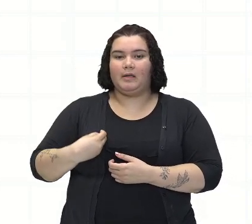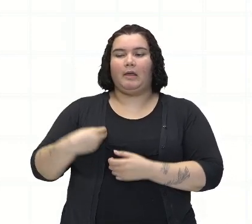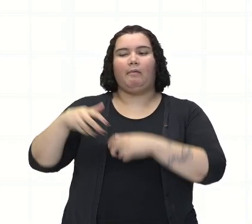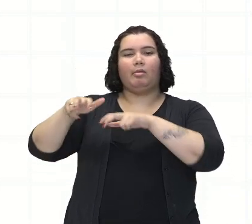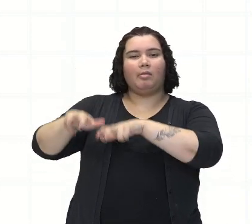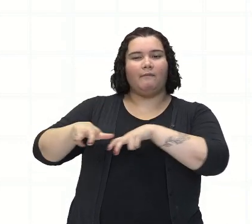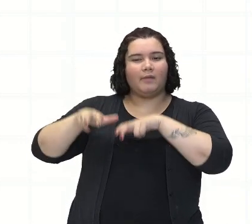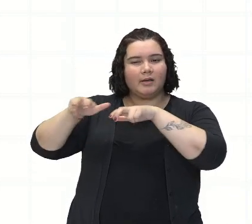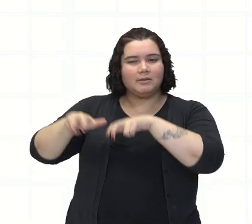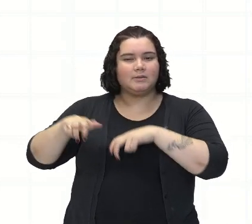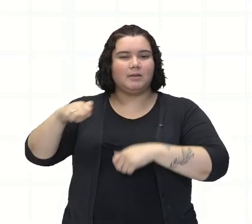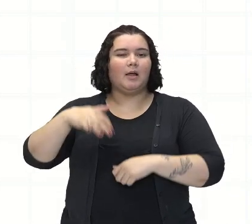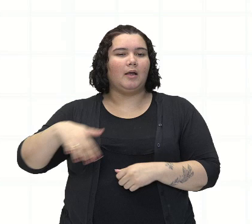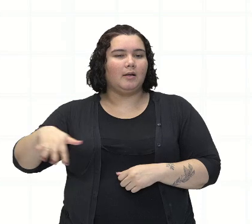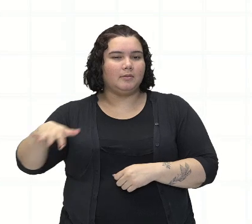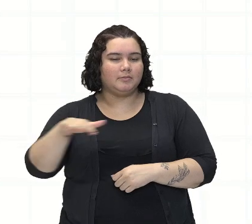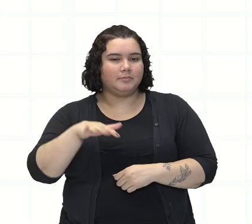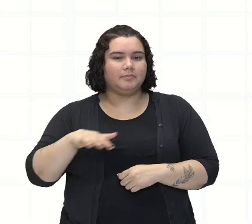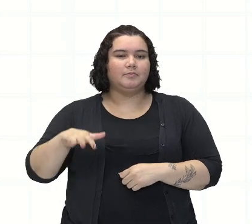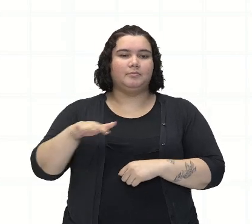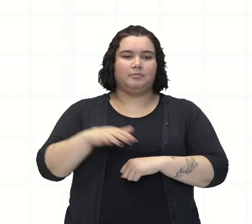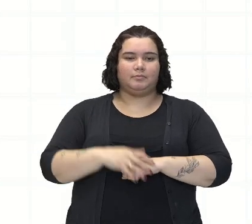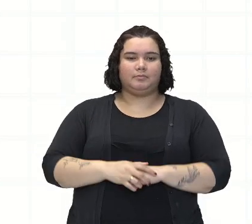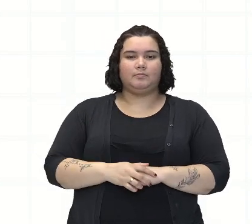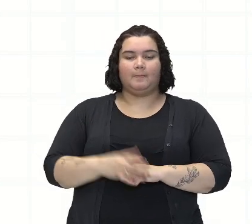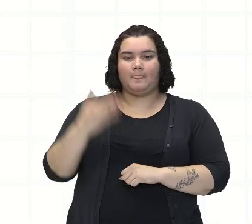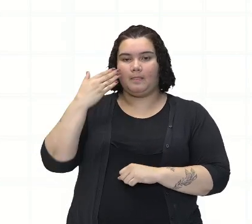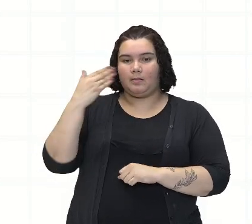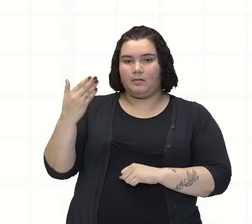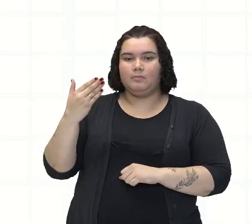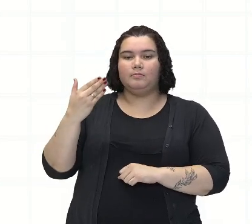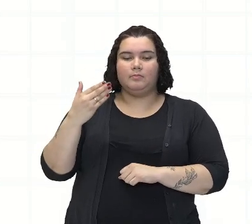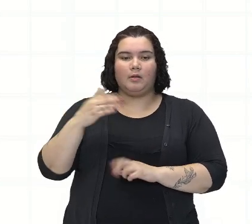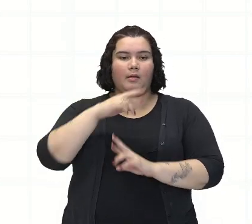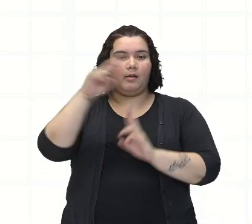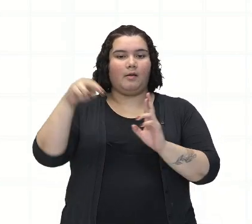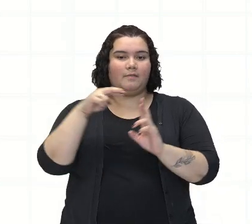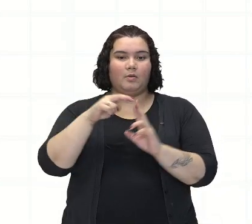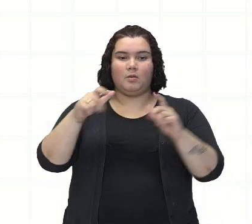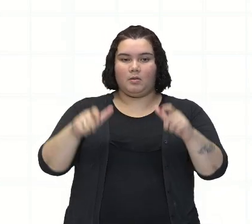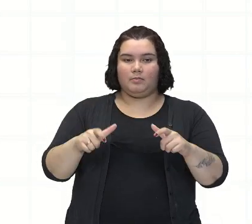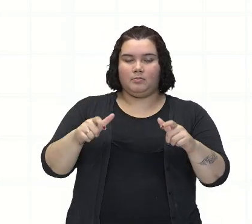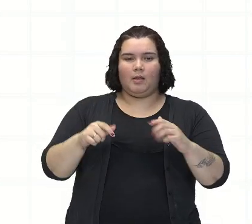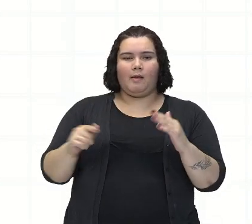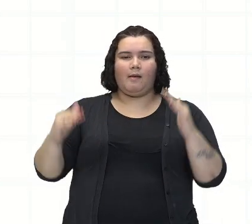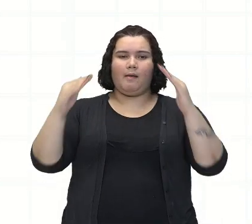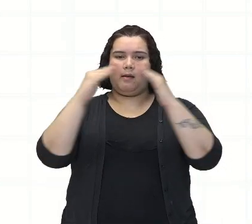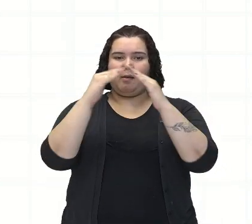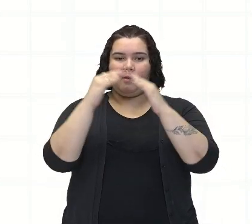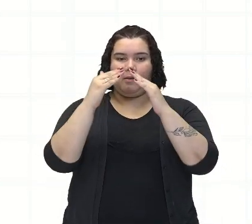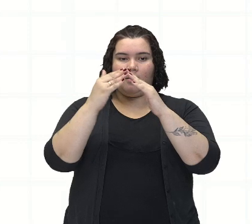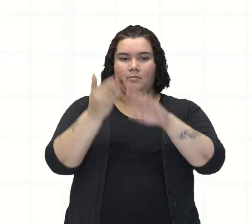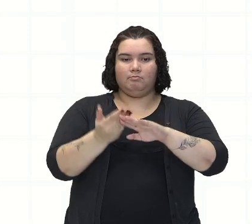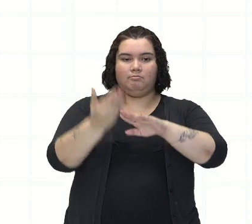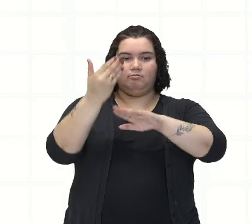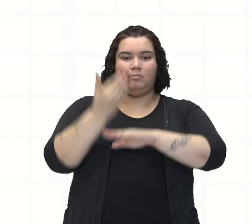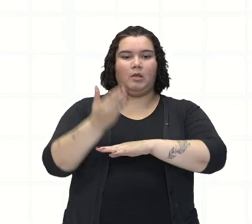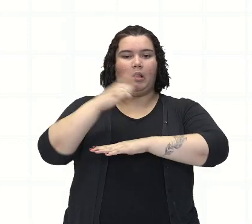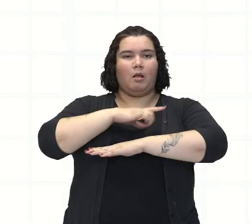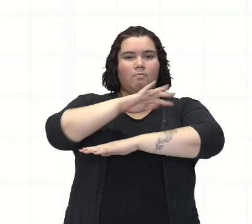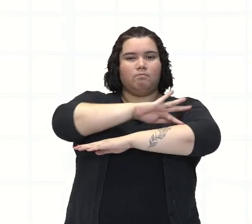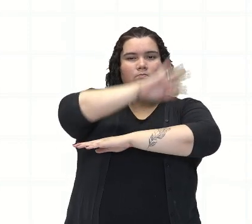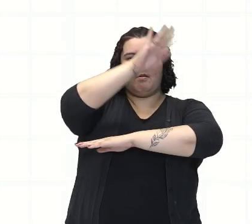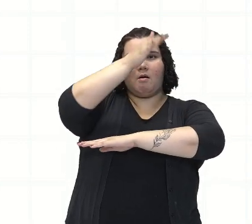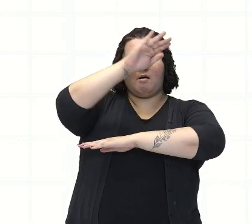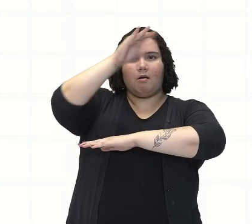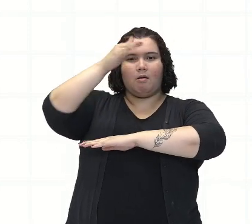se passar. Já temos aí logo no início essa referência ao espaço, né? Sua casa ficava para trás da Serra do